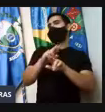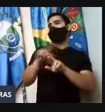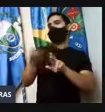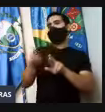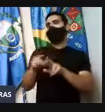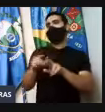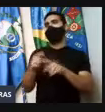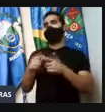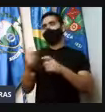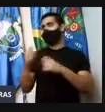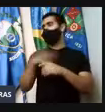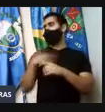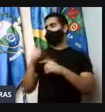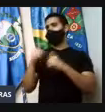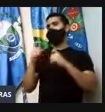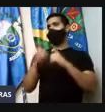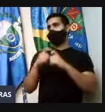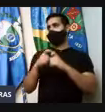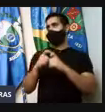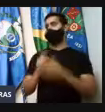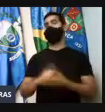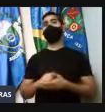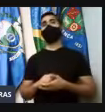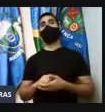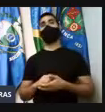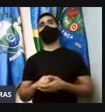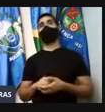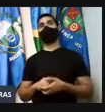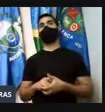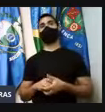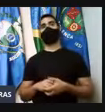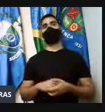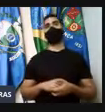médico, legislatura,